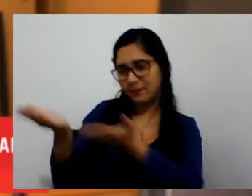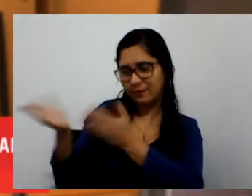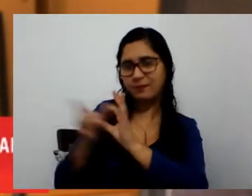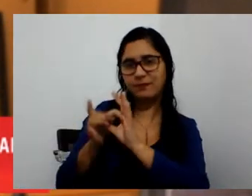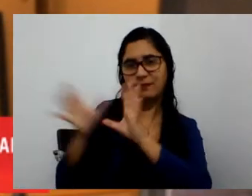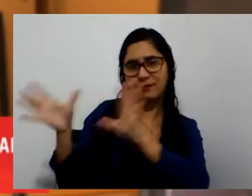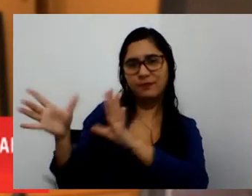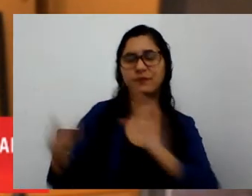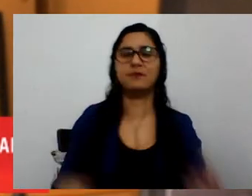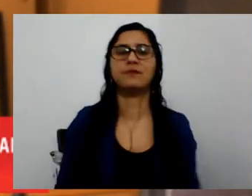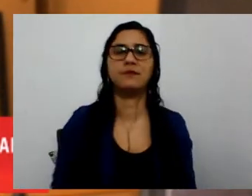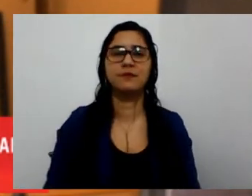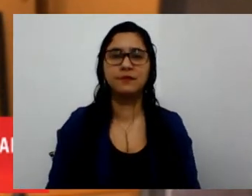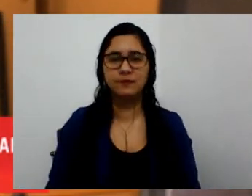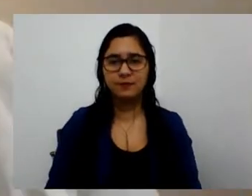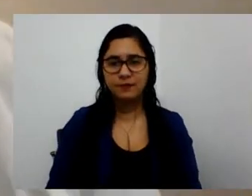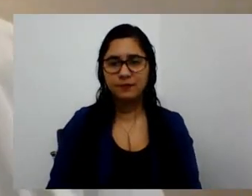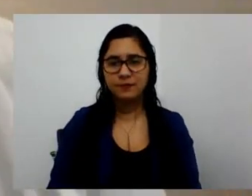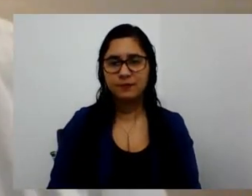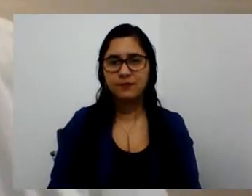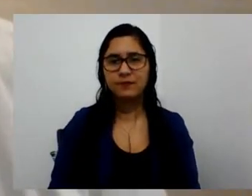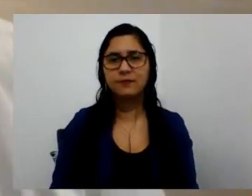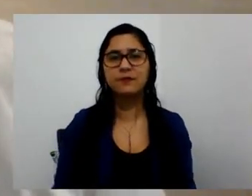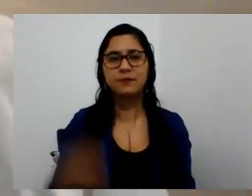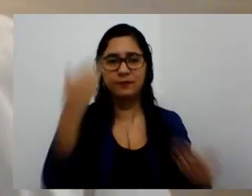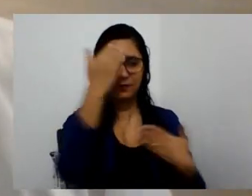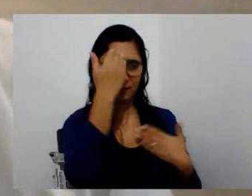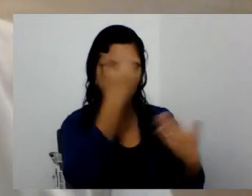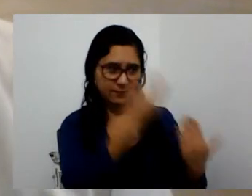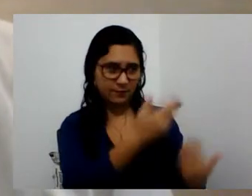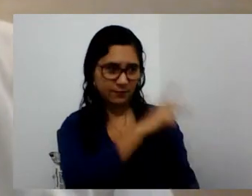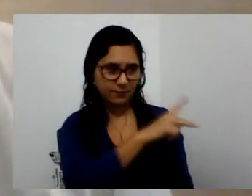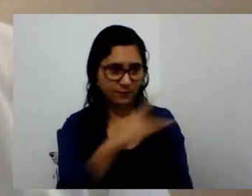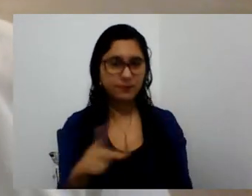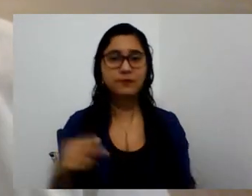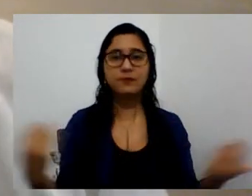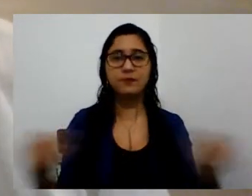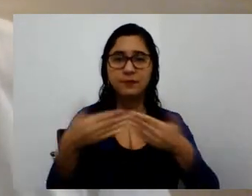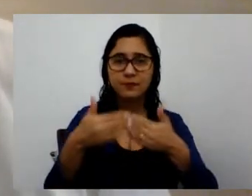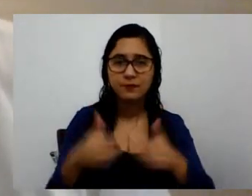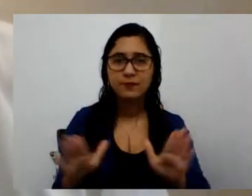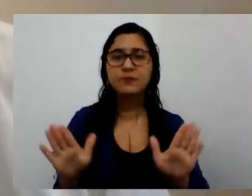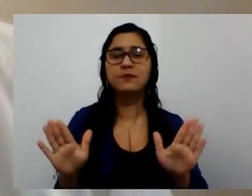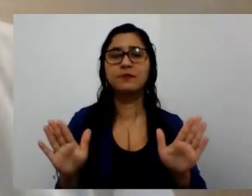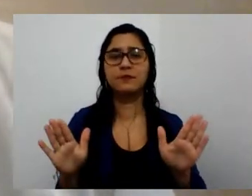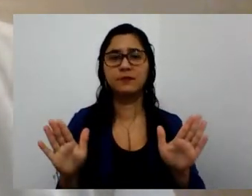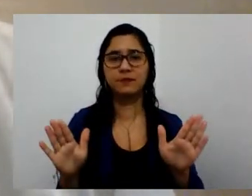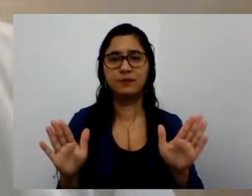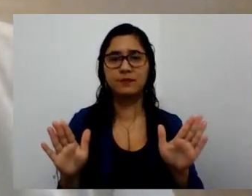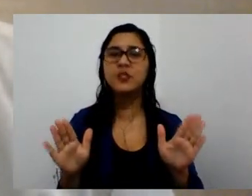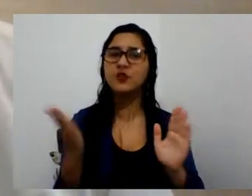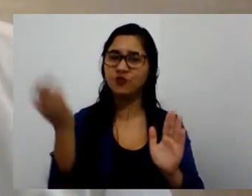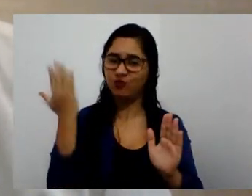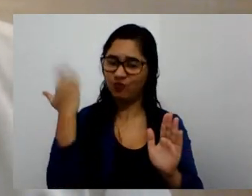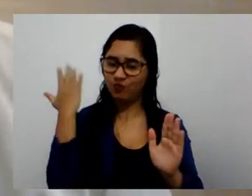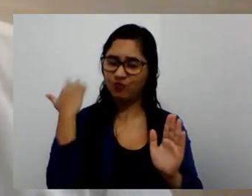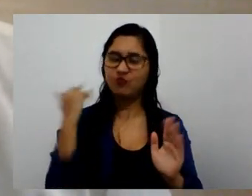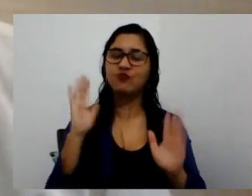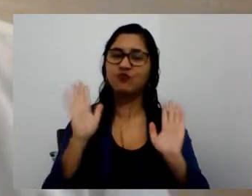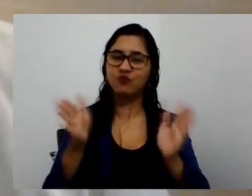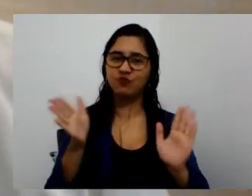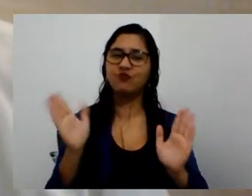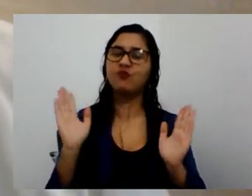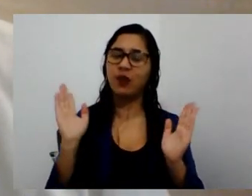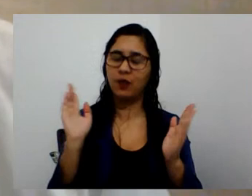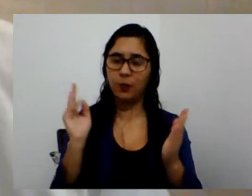sua. Obrigado, professor Valdec. Bom, nós vamos dar início, então, como ocorreu nos debates